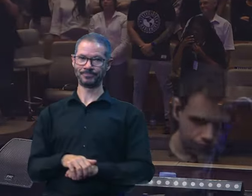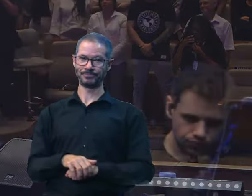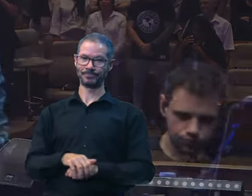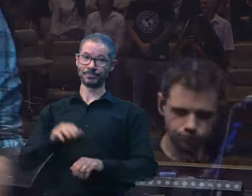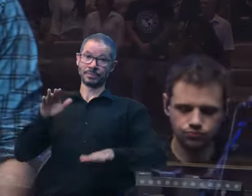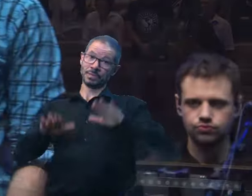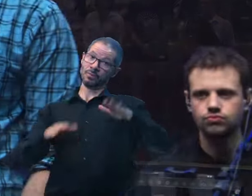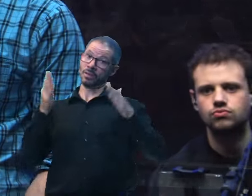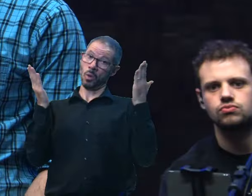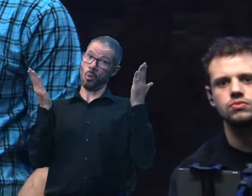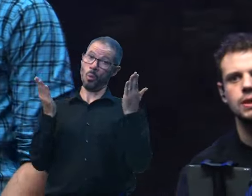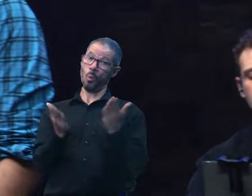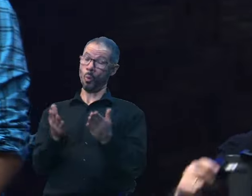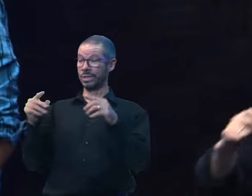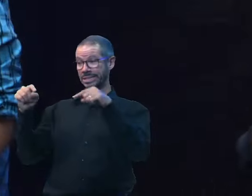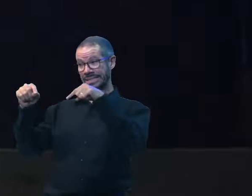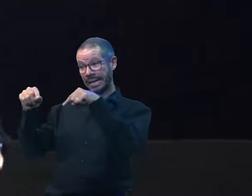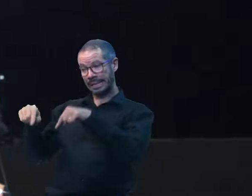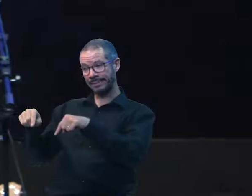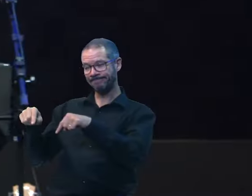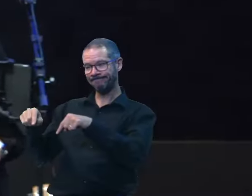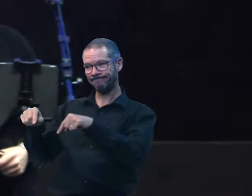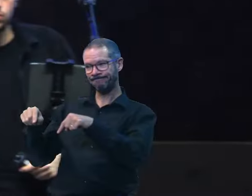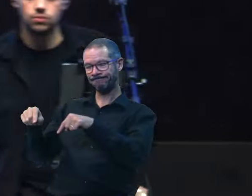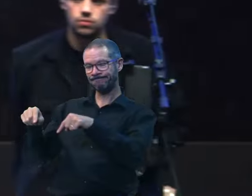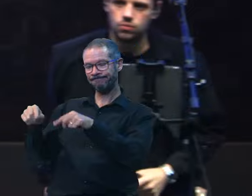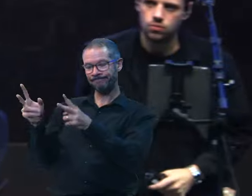Talvez agora, hoje aqui, você está olhando e vendo